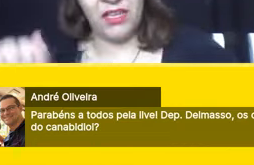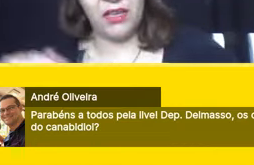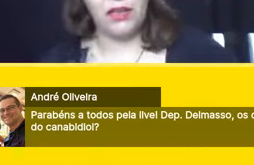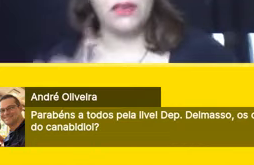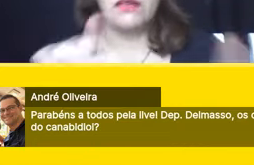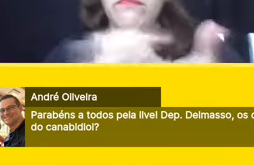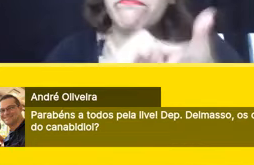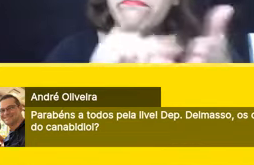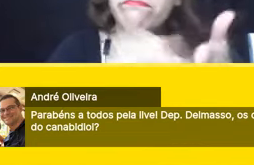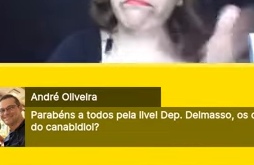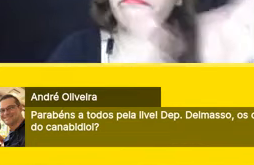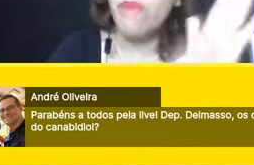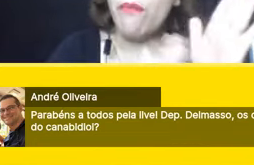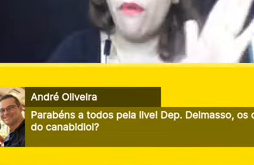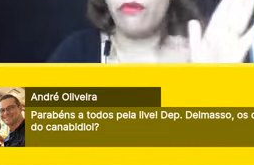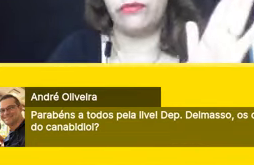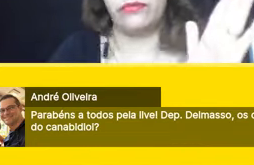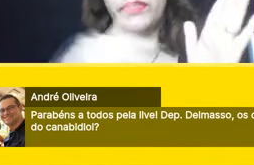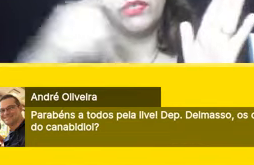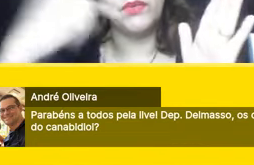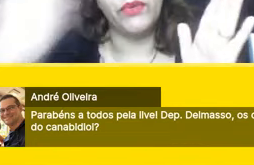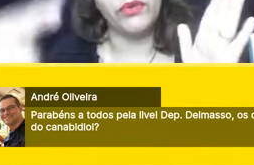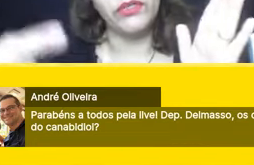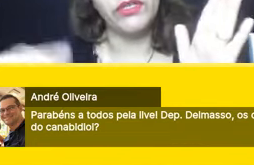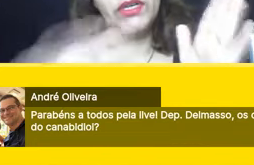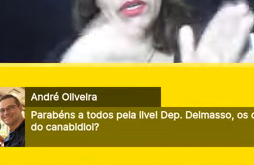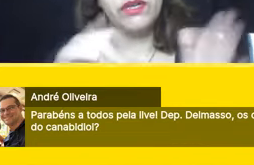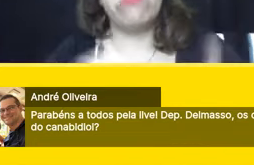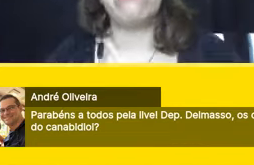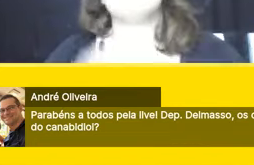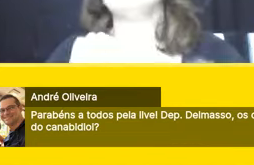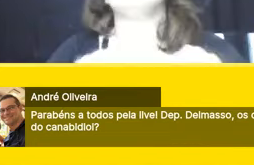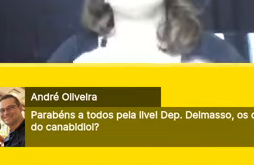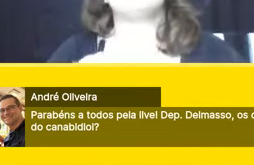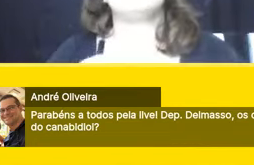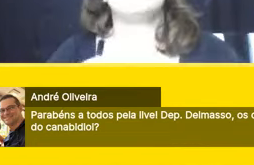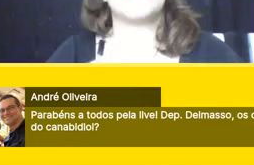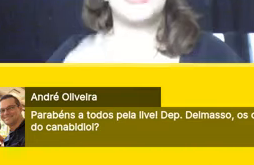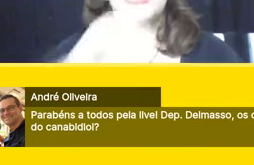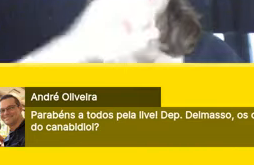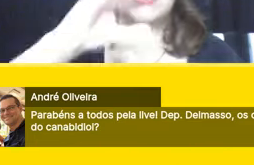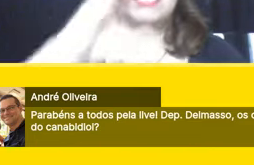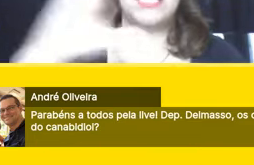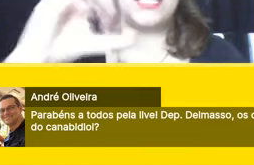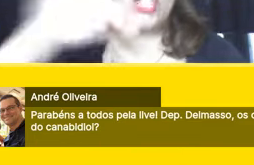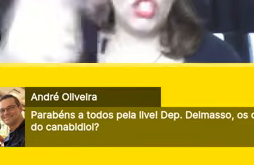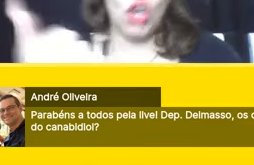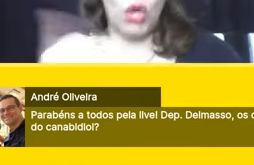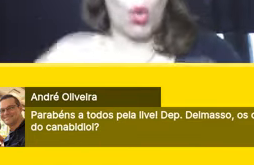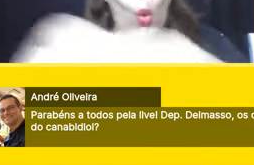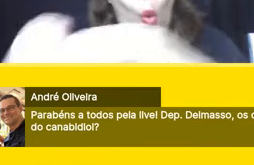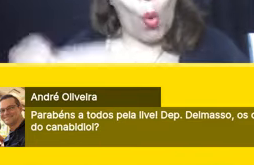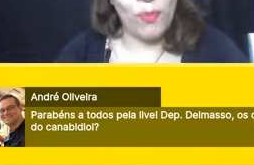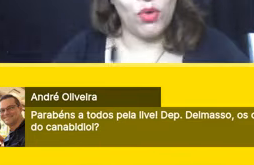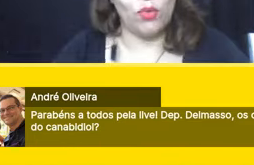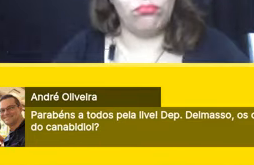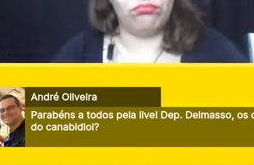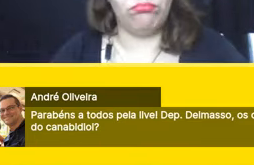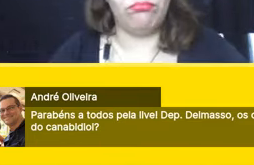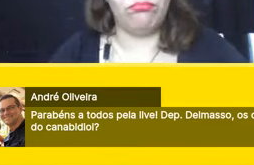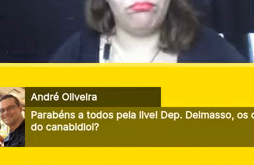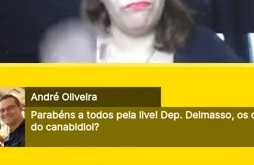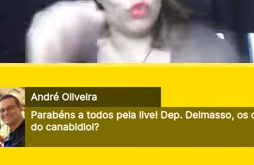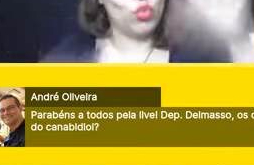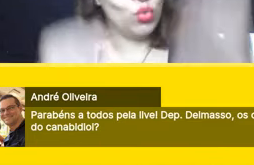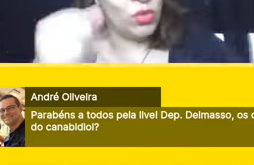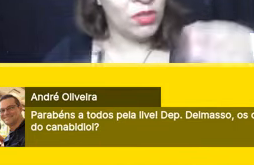esse projeto, que ele logo após ele vai ser encaminhado para a CCJ. que é a Comissão de Constituição e Justiça, né?